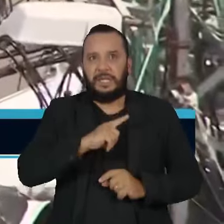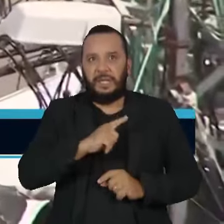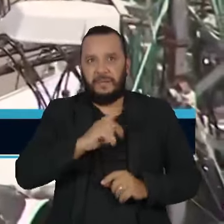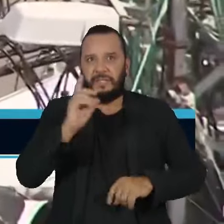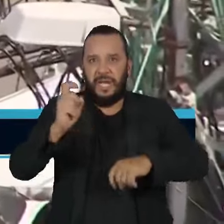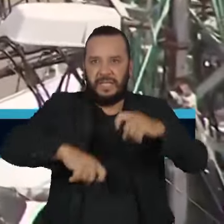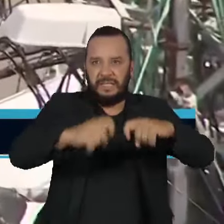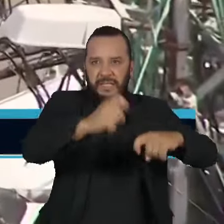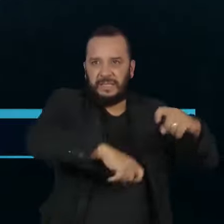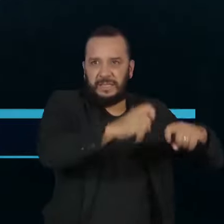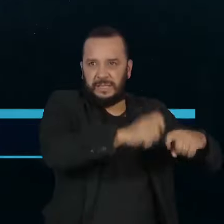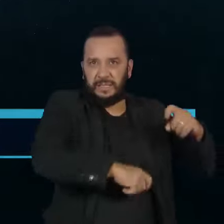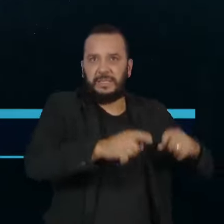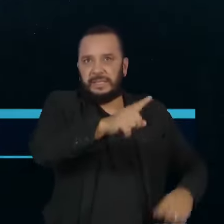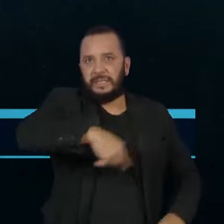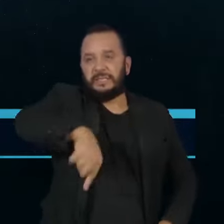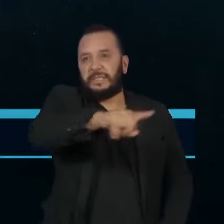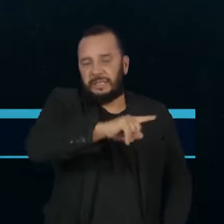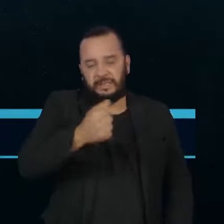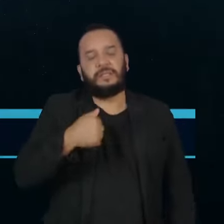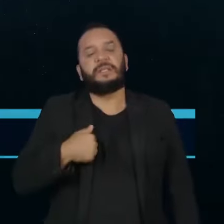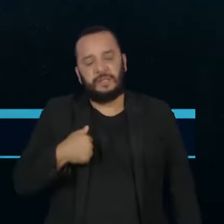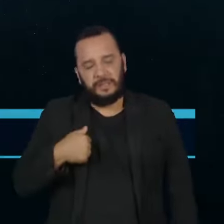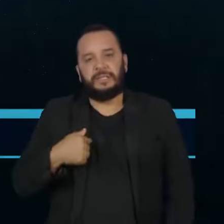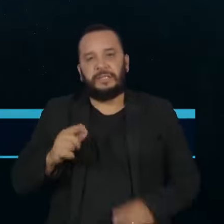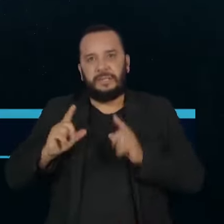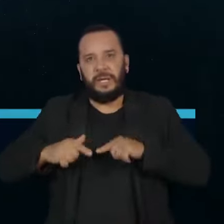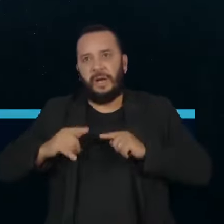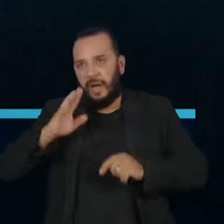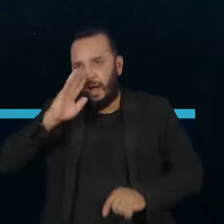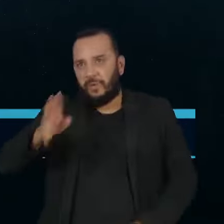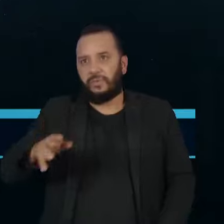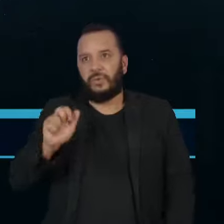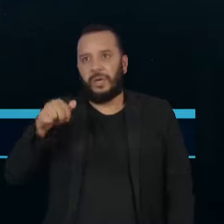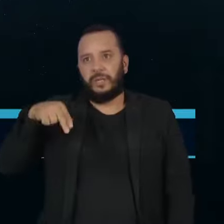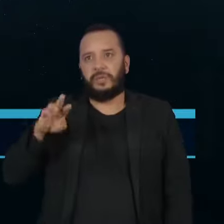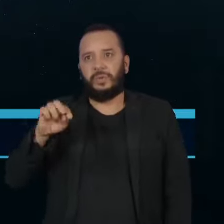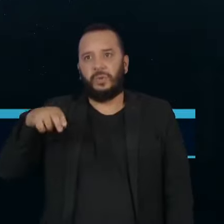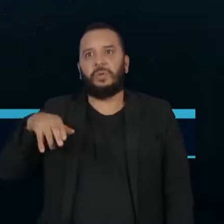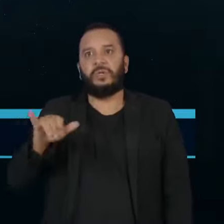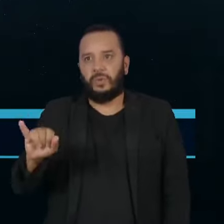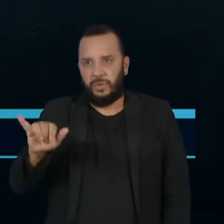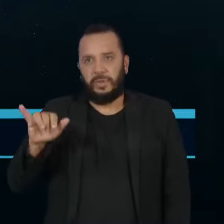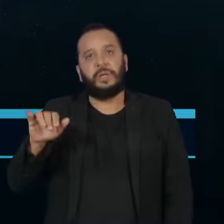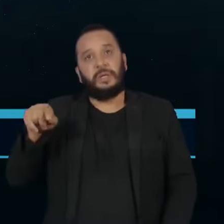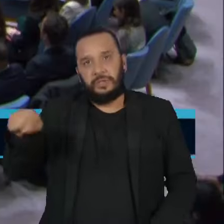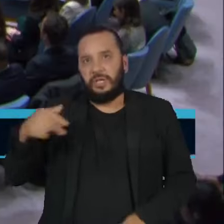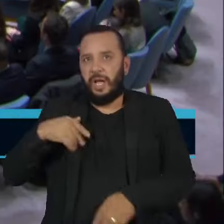de outubro. Israel acusou o secretário-geral Antônio Guterres de não tomar as